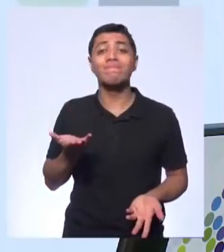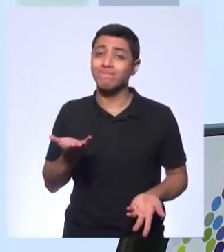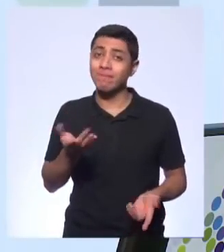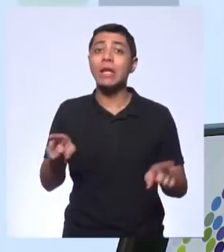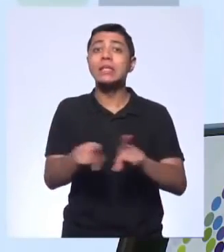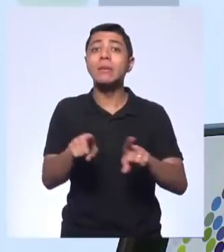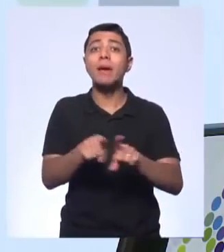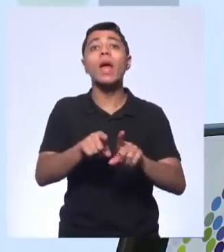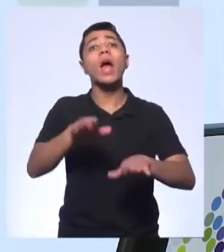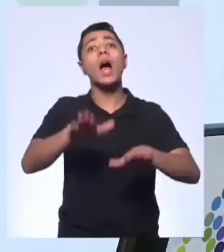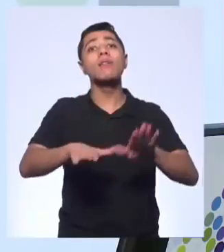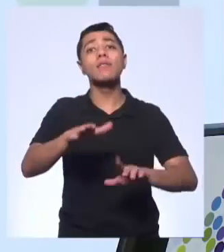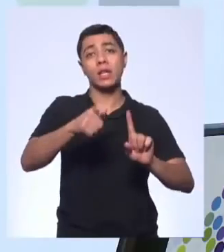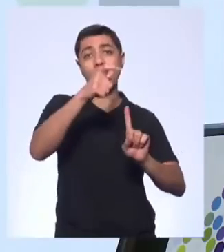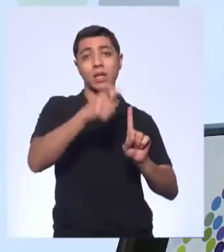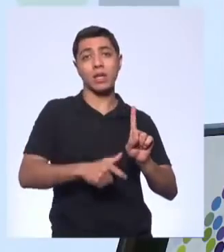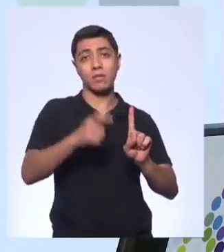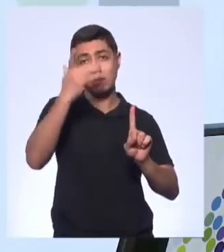tem um sistema imunológico